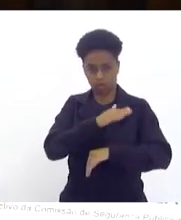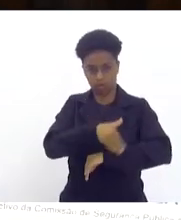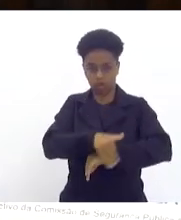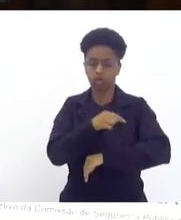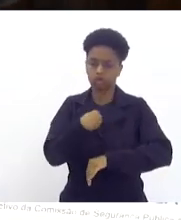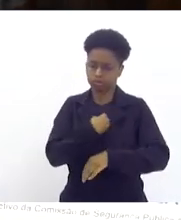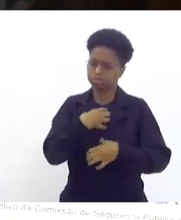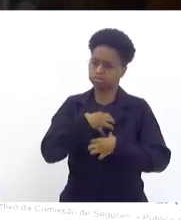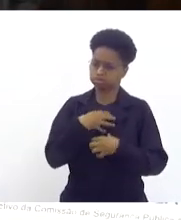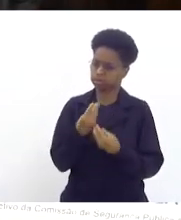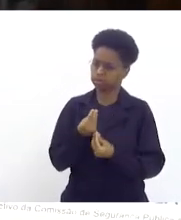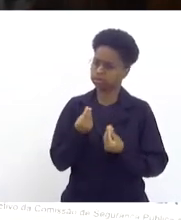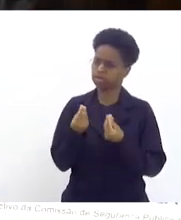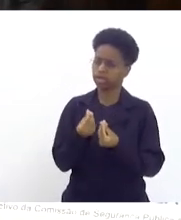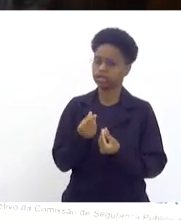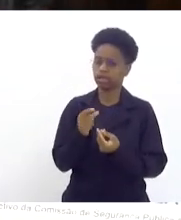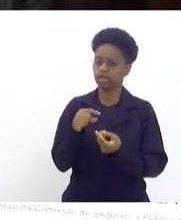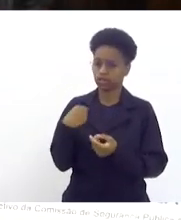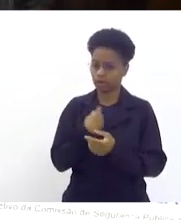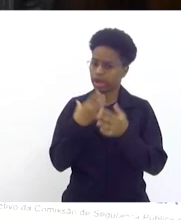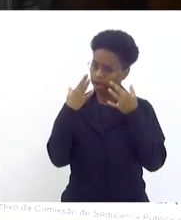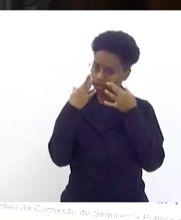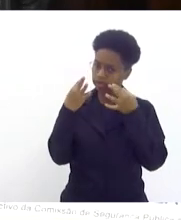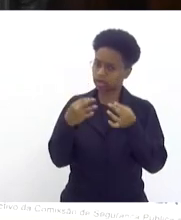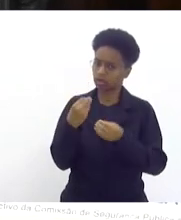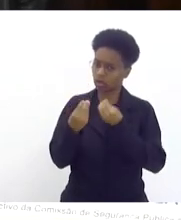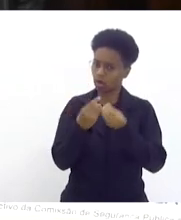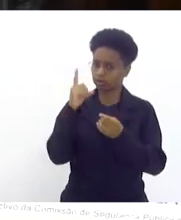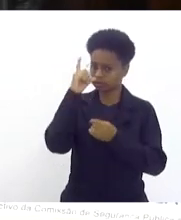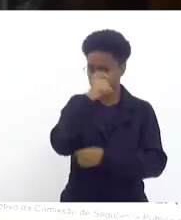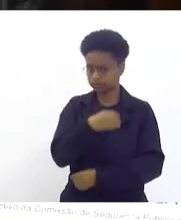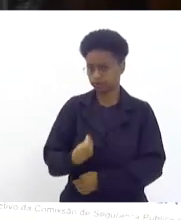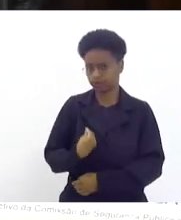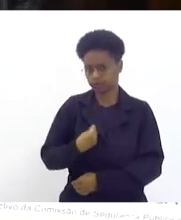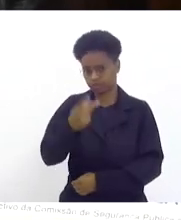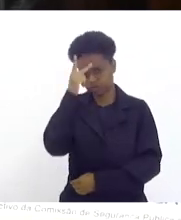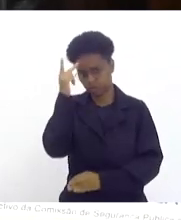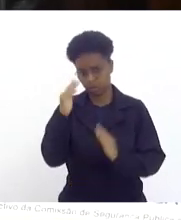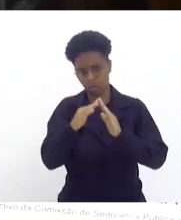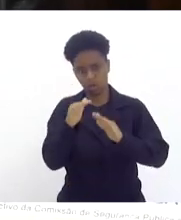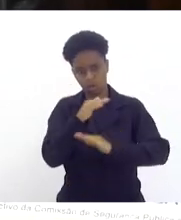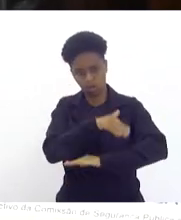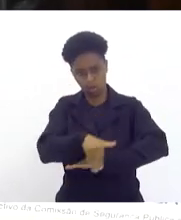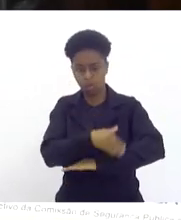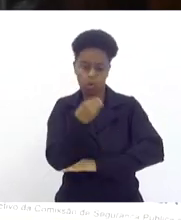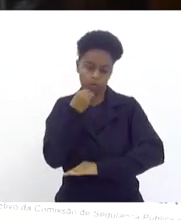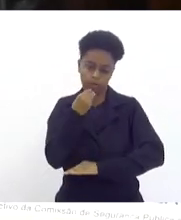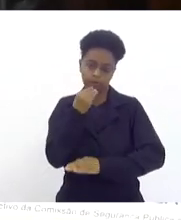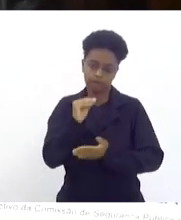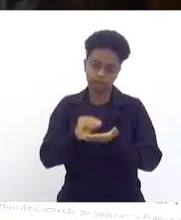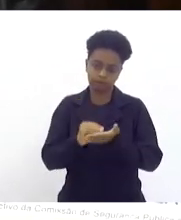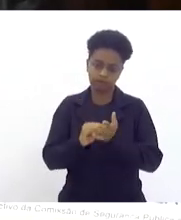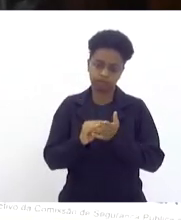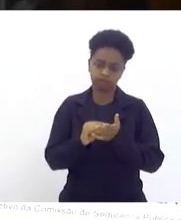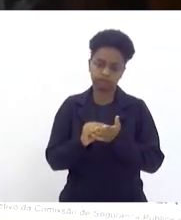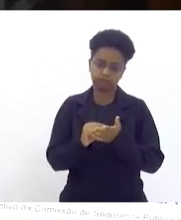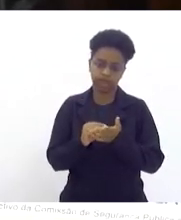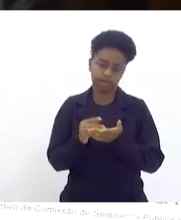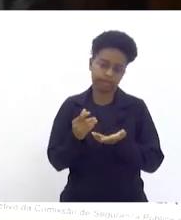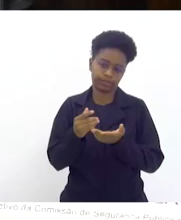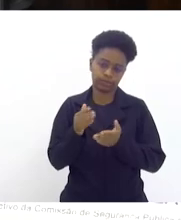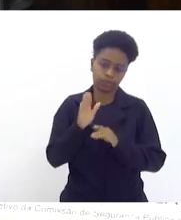não tem ninguém aqui que não esteja atento é o drama que vive o morador de rua claro que é uma questão de humanidade Mas a gente não pode ter